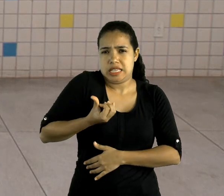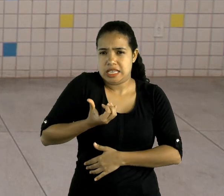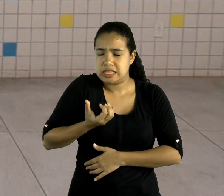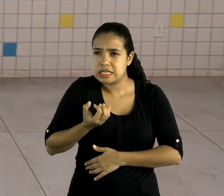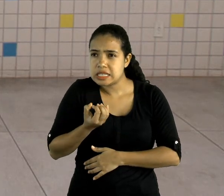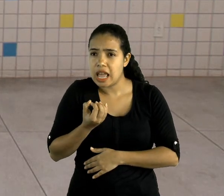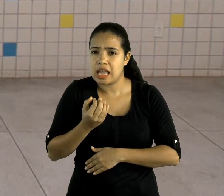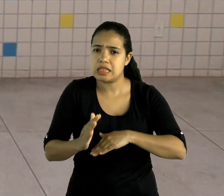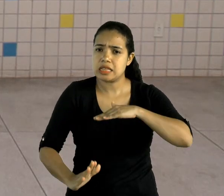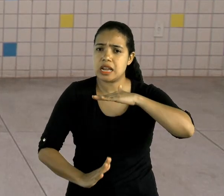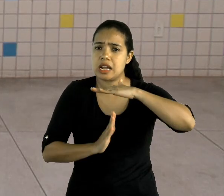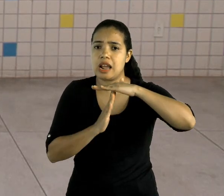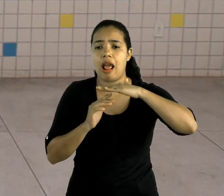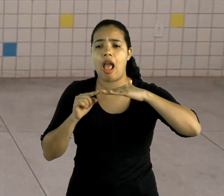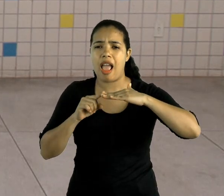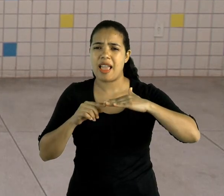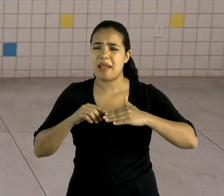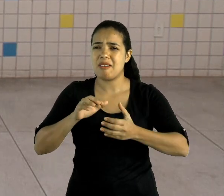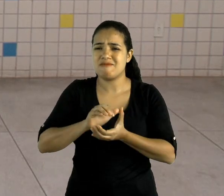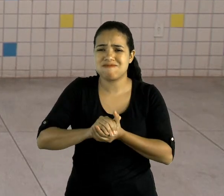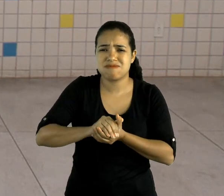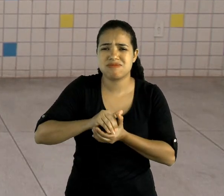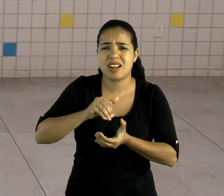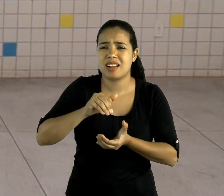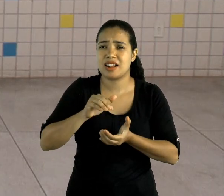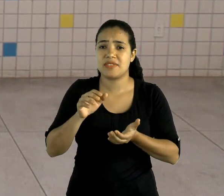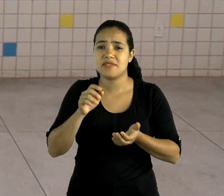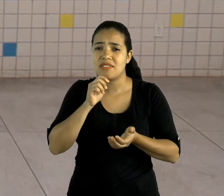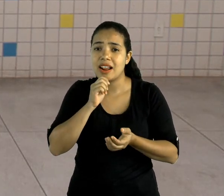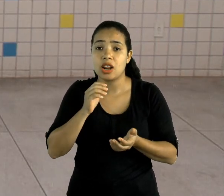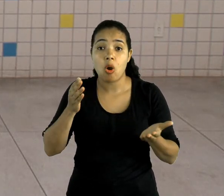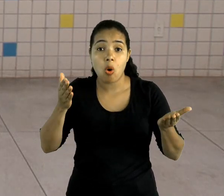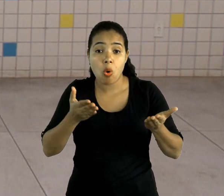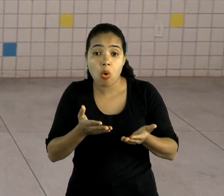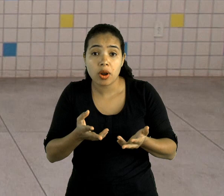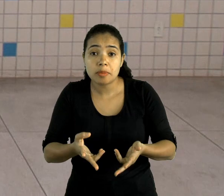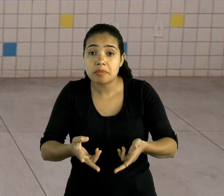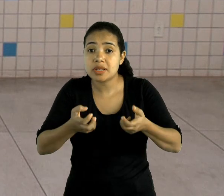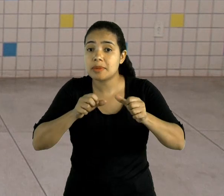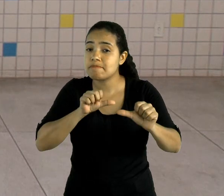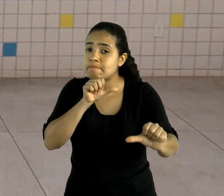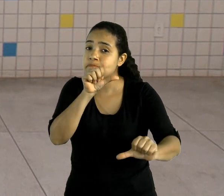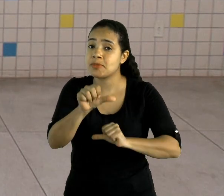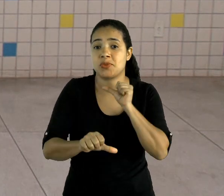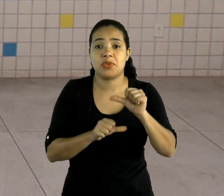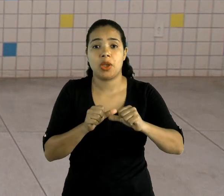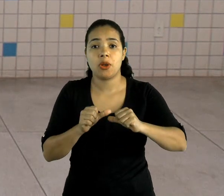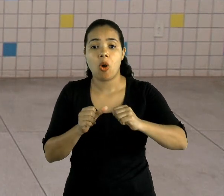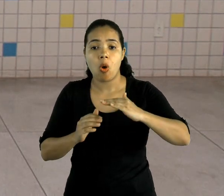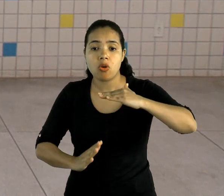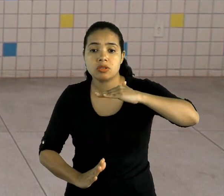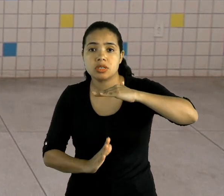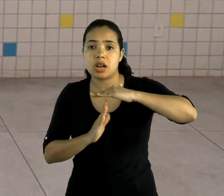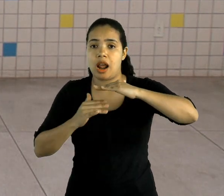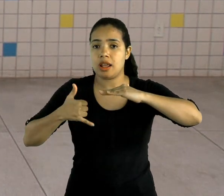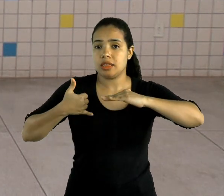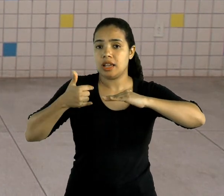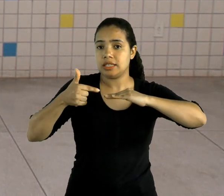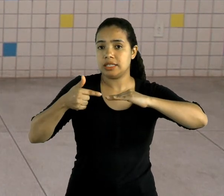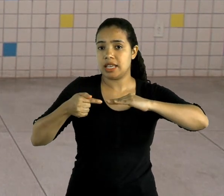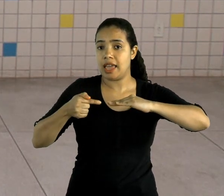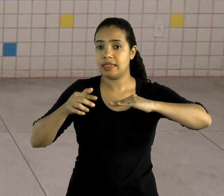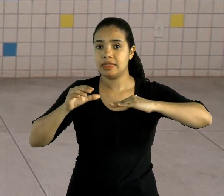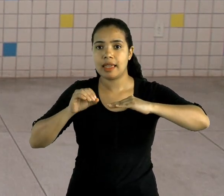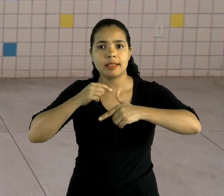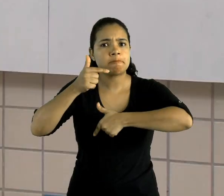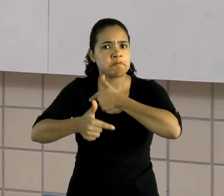com 60 anos era uma pessoa extremamente velha. Hoje nós podemos ter na nossa sociedade pessoas com 70 anos super